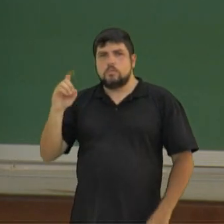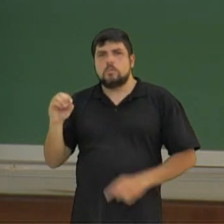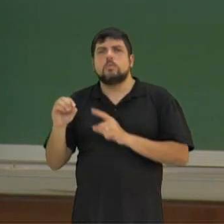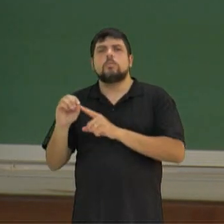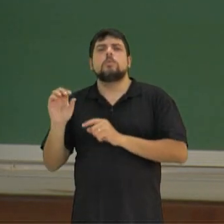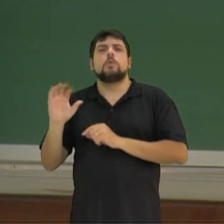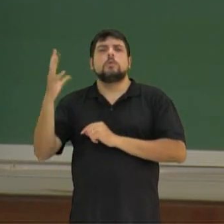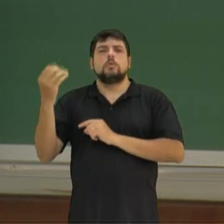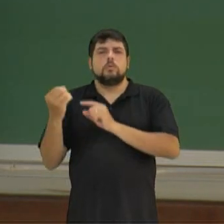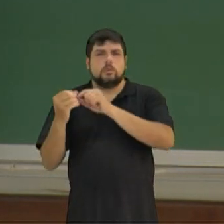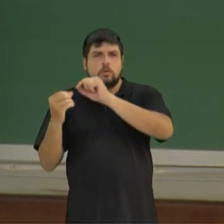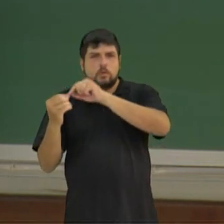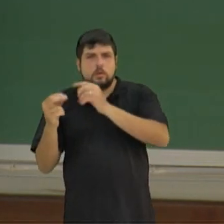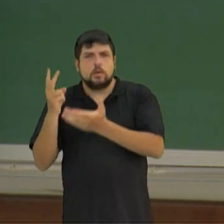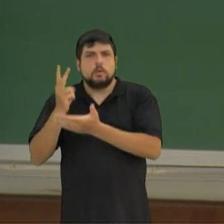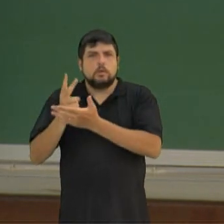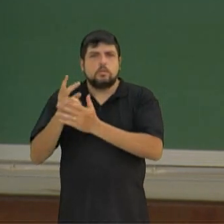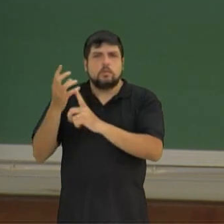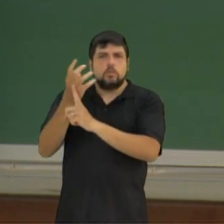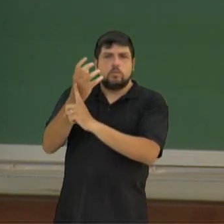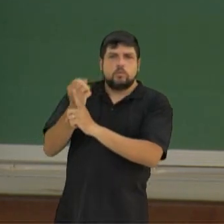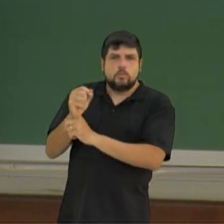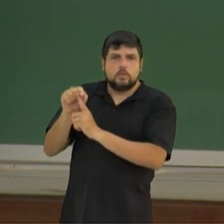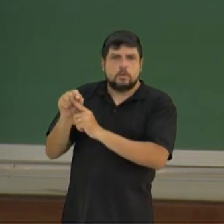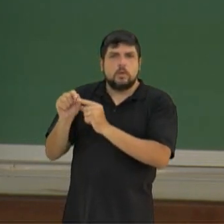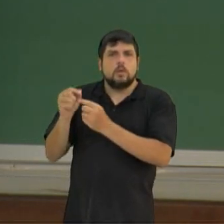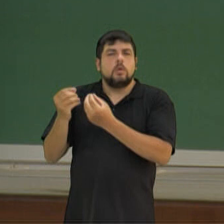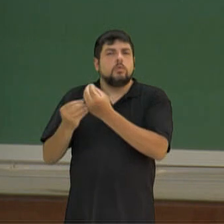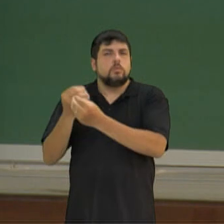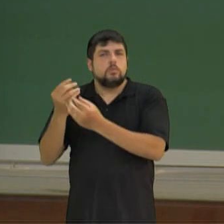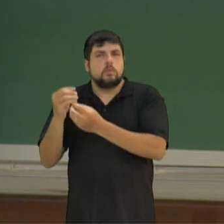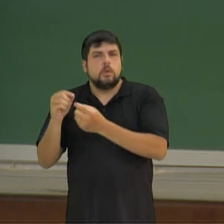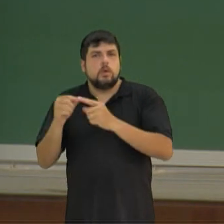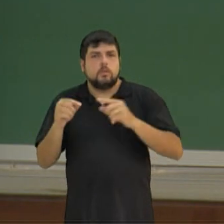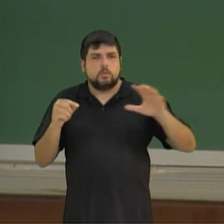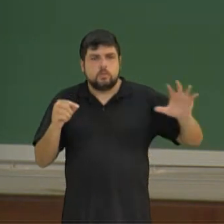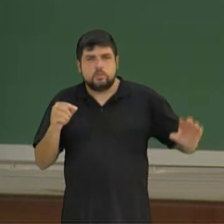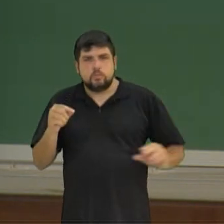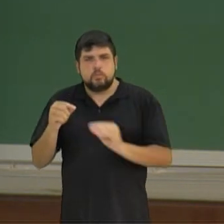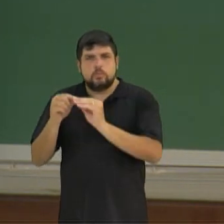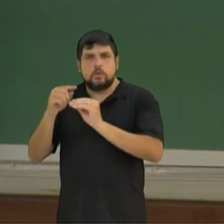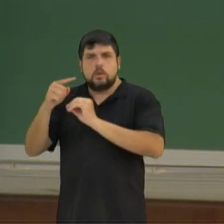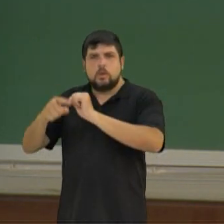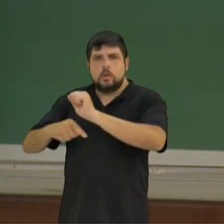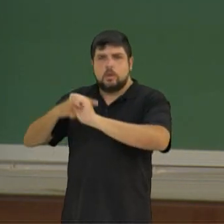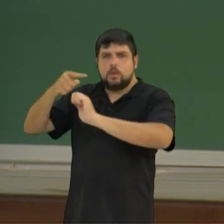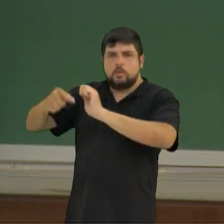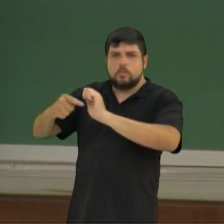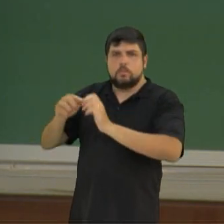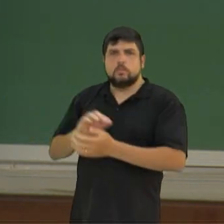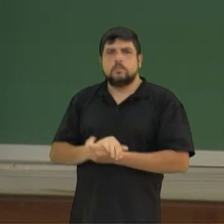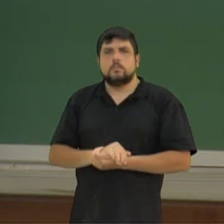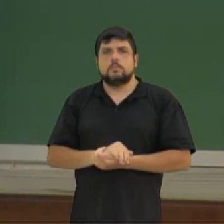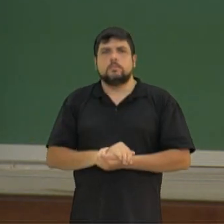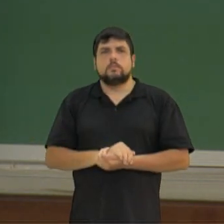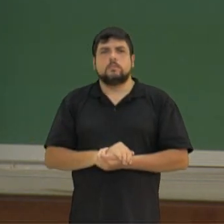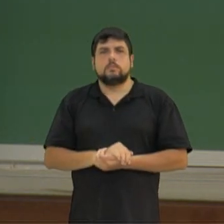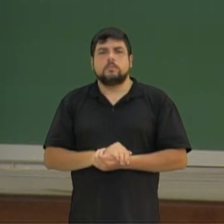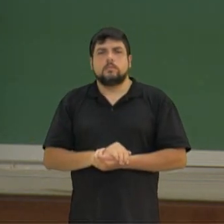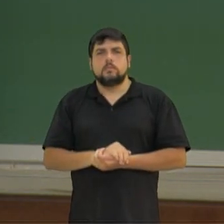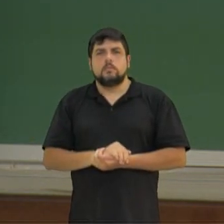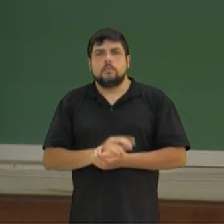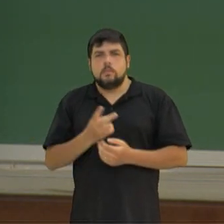reação anódica, sempre oxidação, e a gente vê lá o elétron do lado dos produtos. Somando as